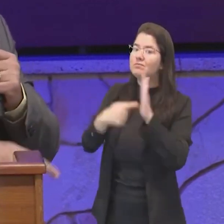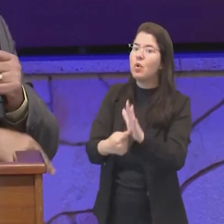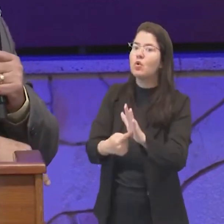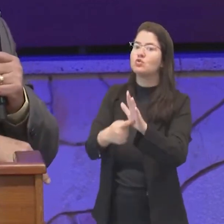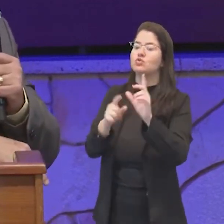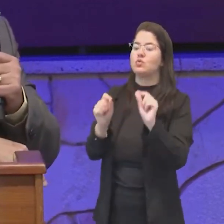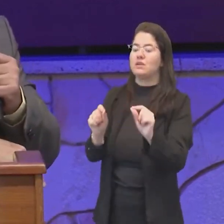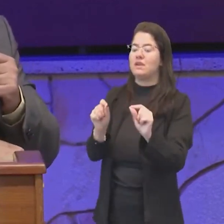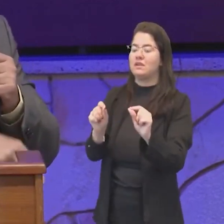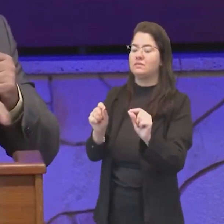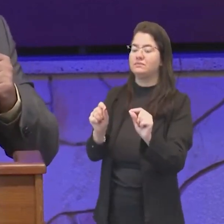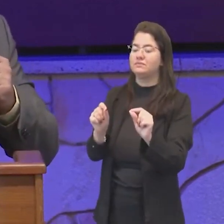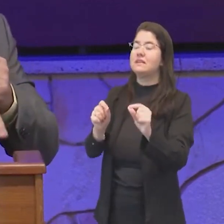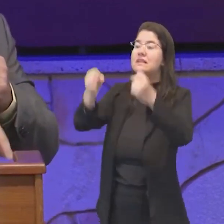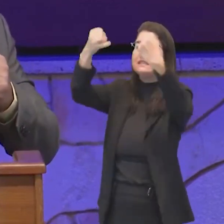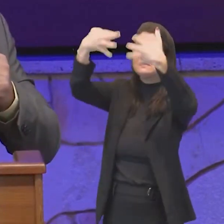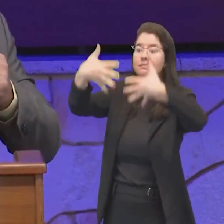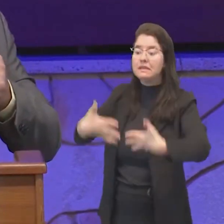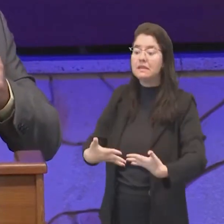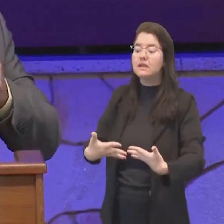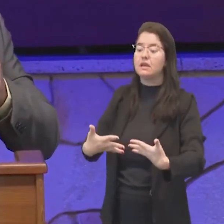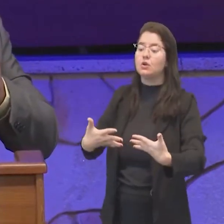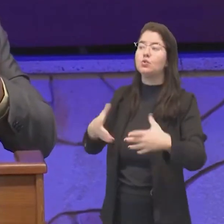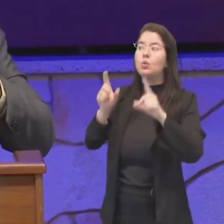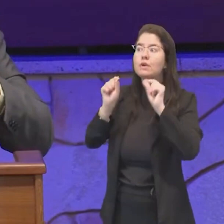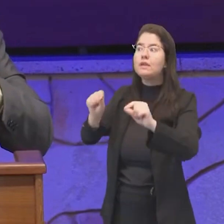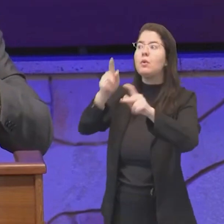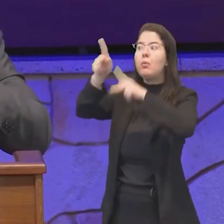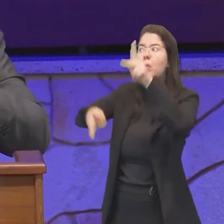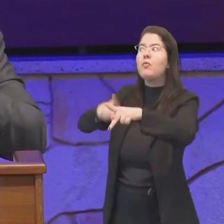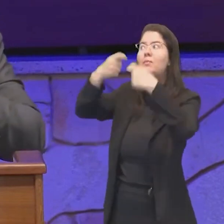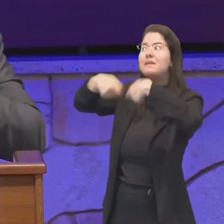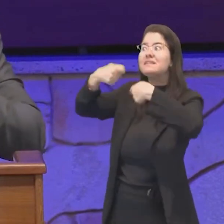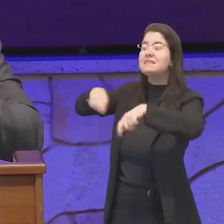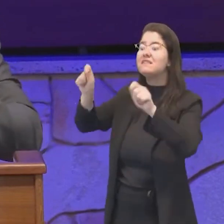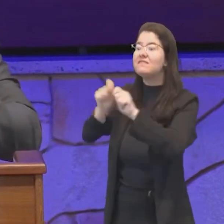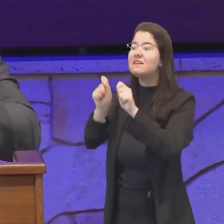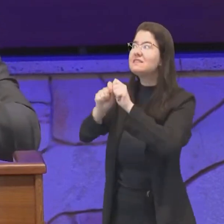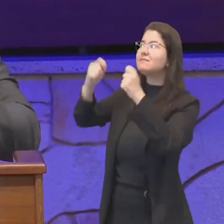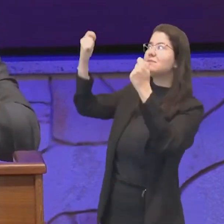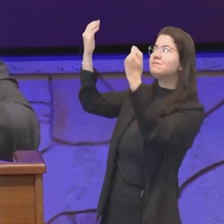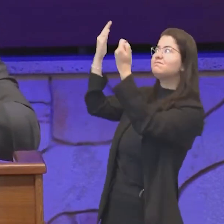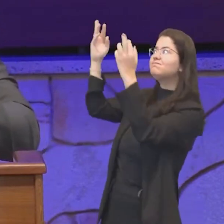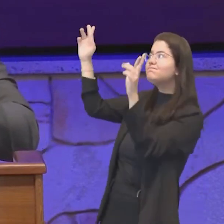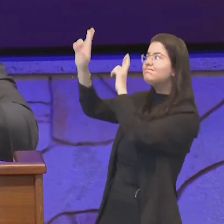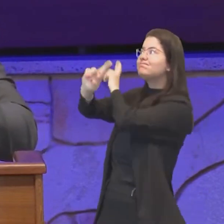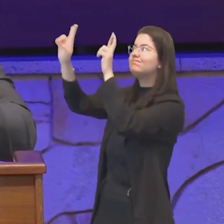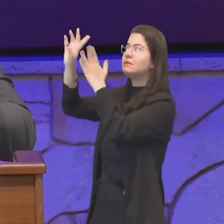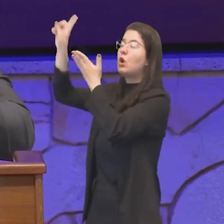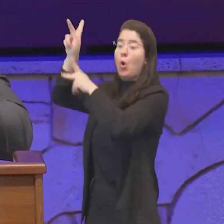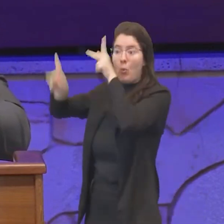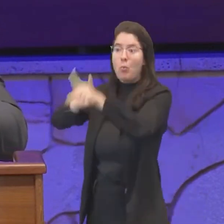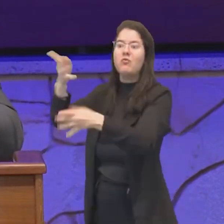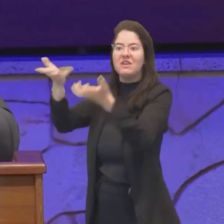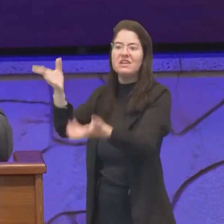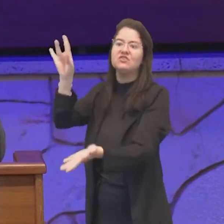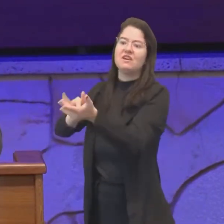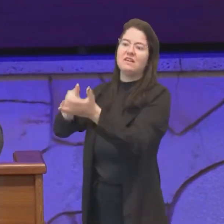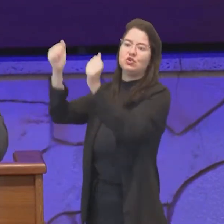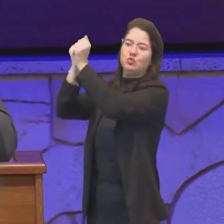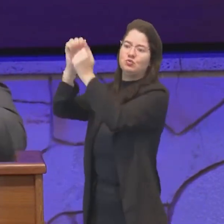deveria fazer para agradar a Deus, mas a intenção era boa. Eles querem reatar a relação com Deus.